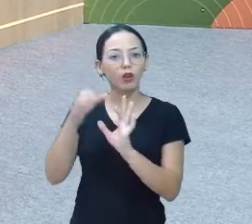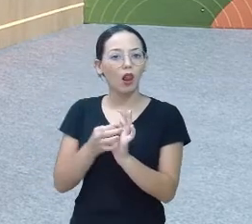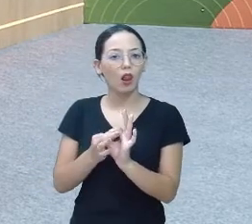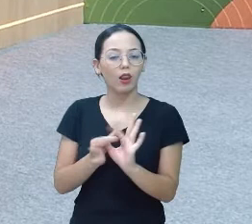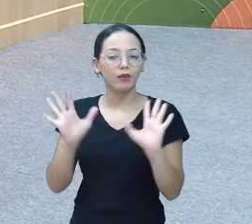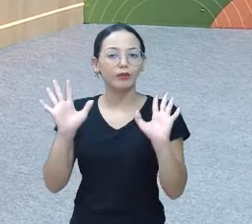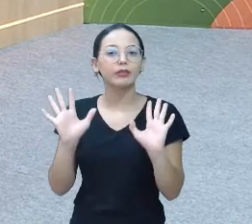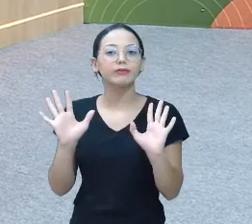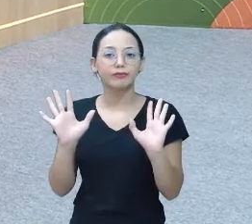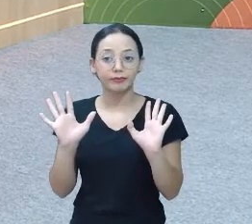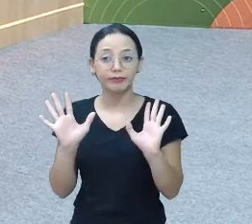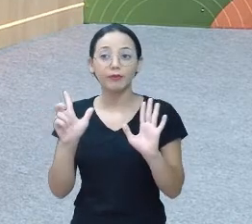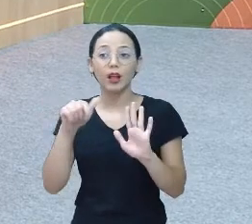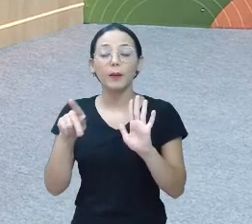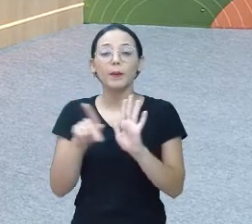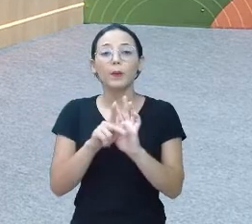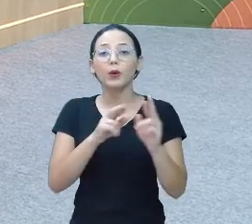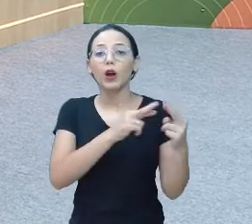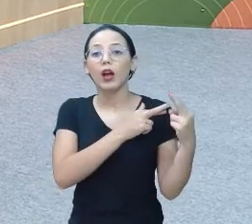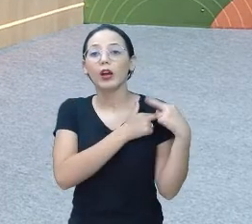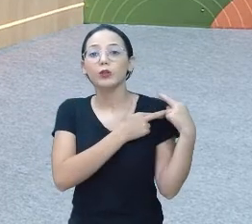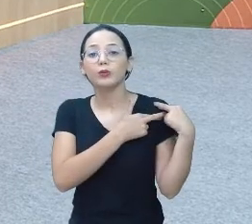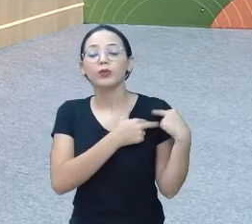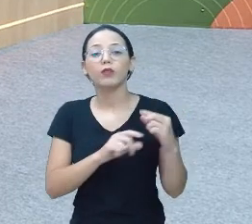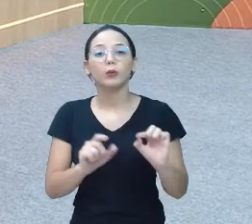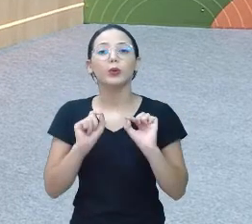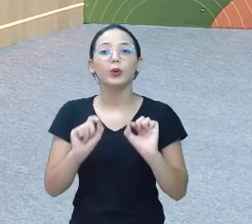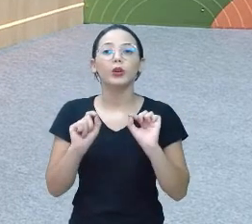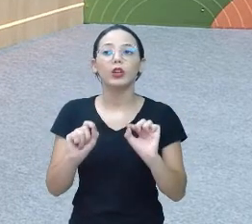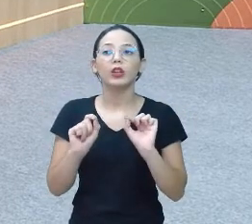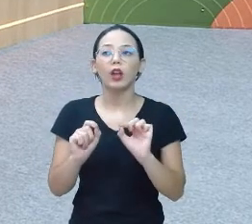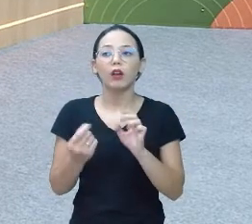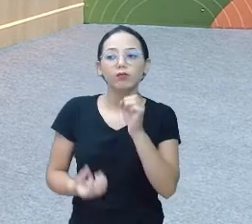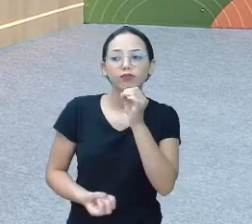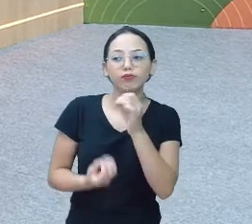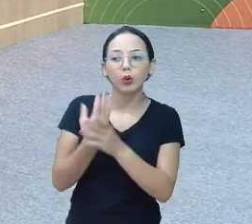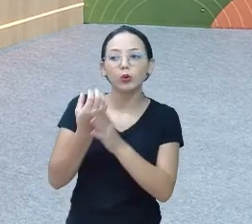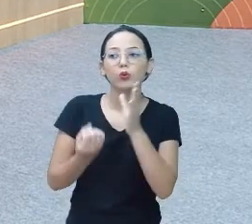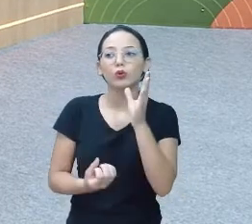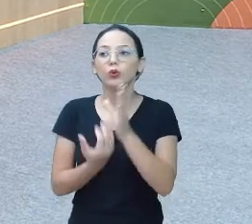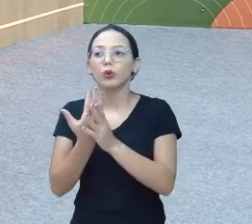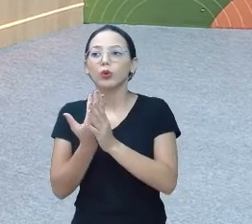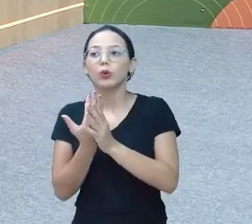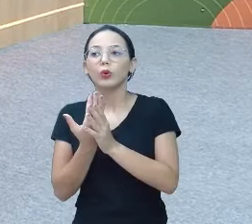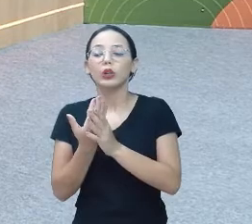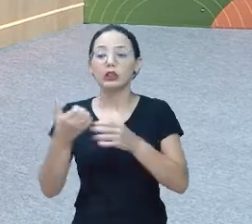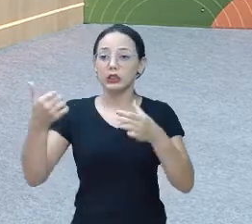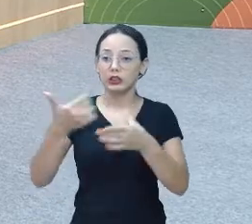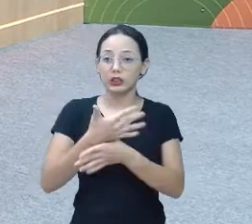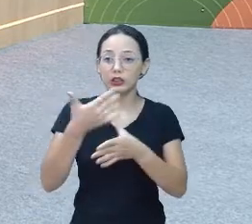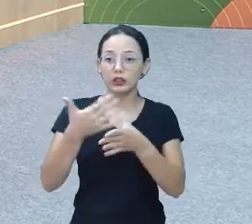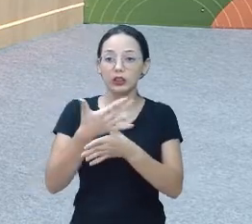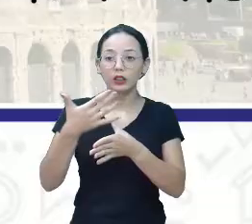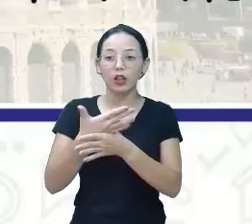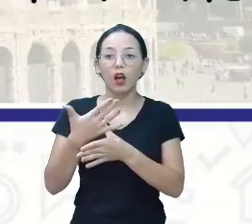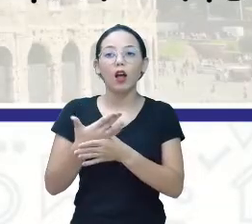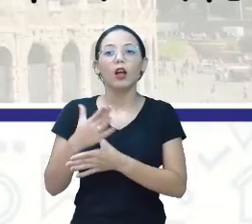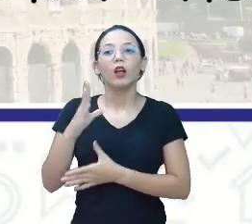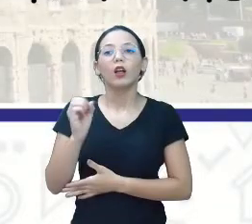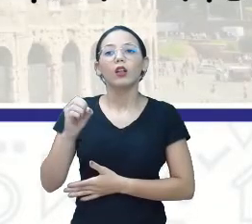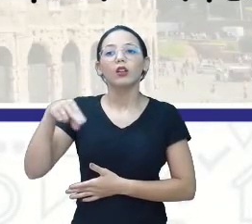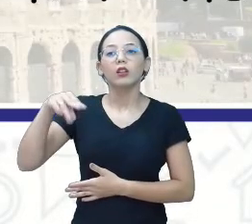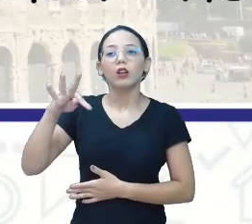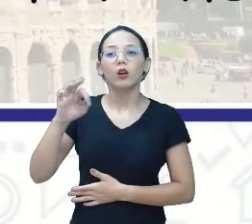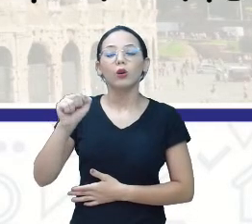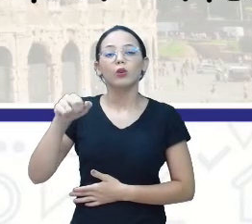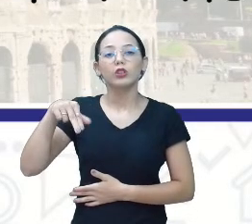né? E é o responsável por construir, né, a cidade, né, de